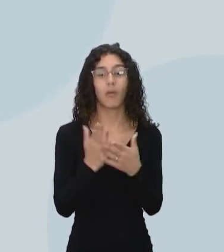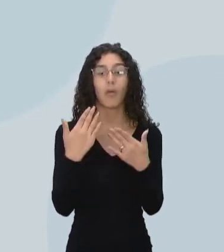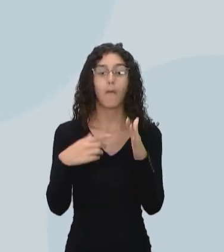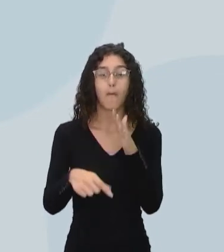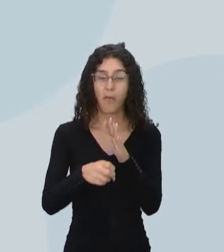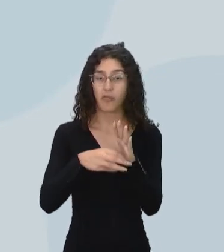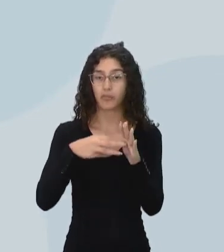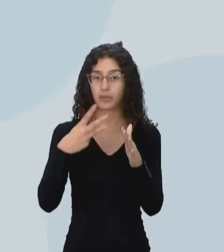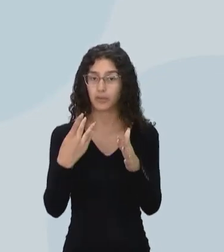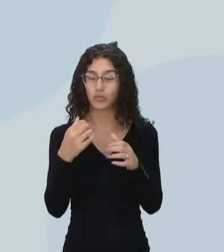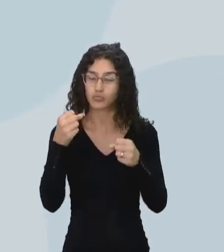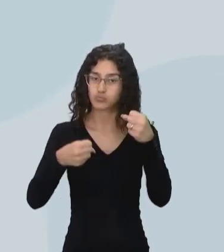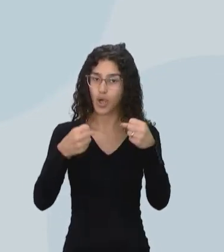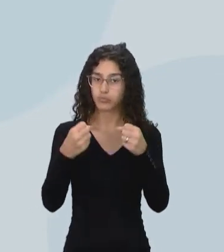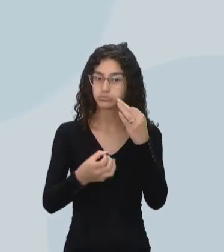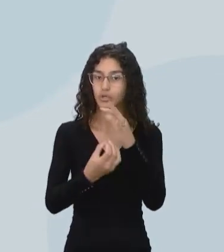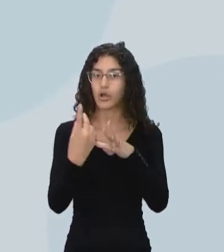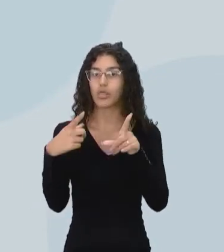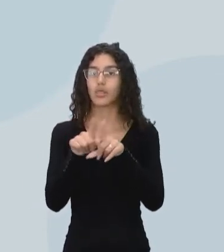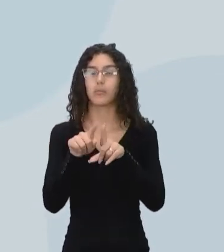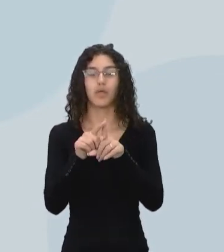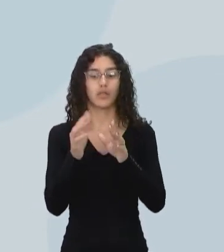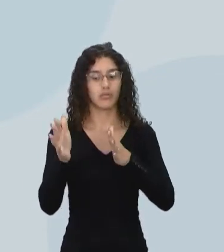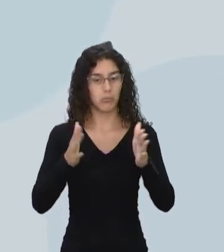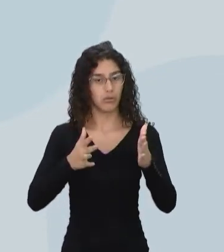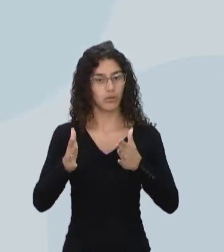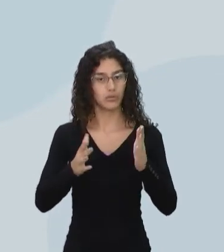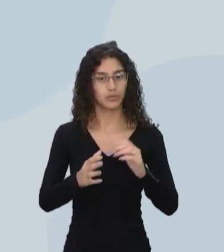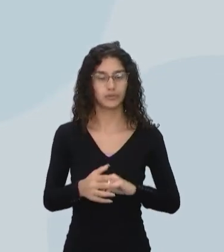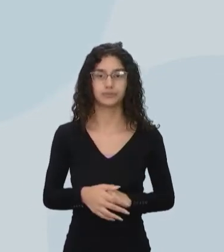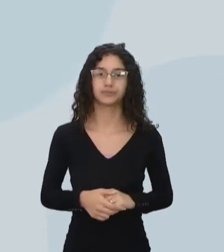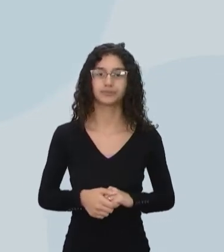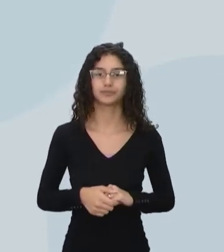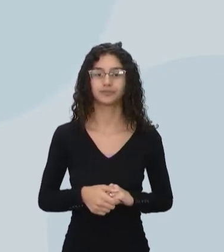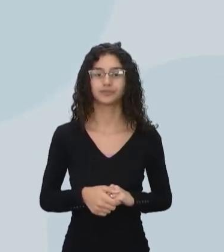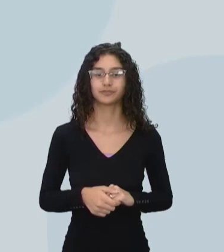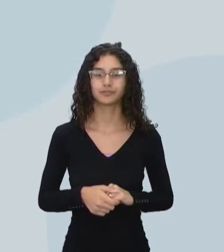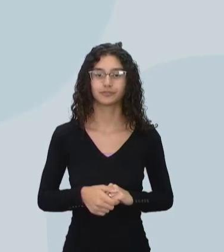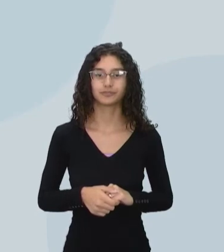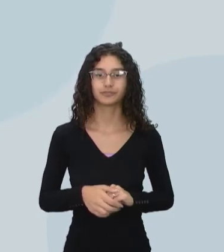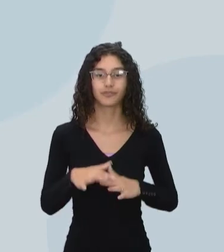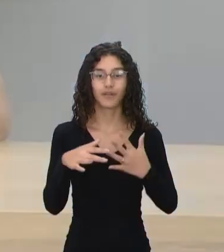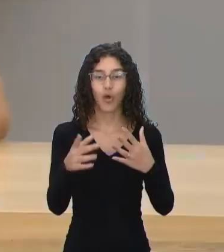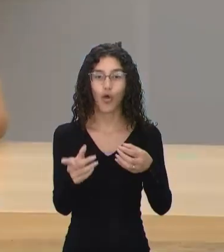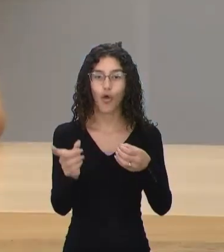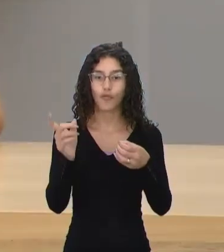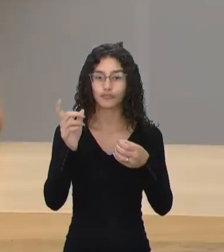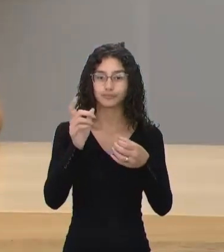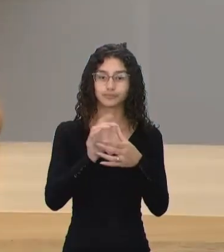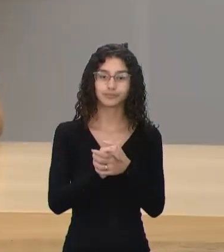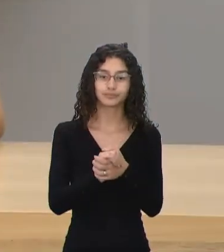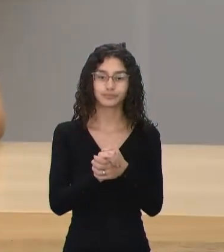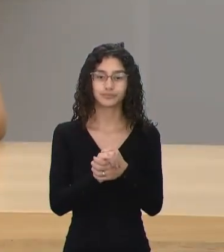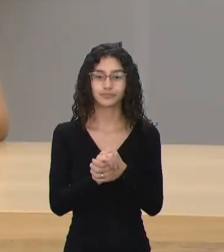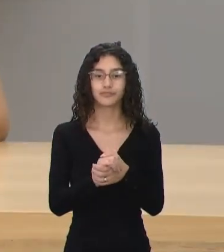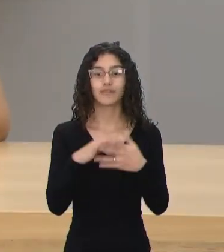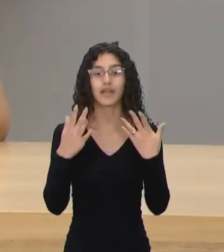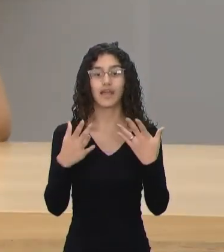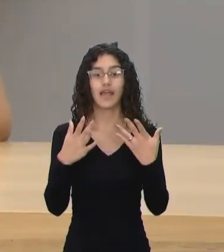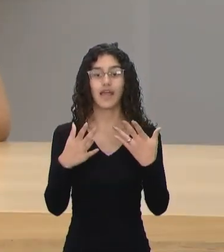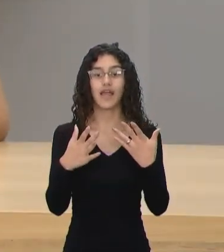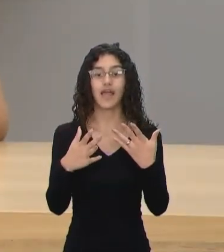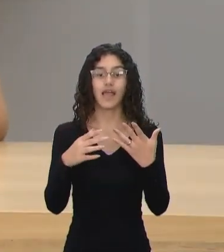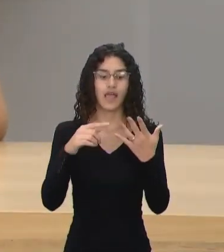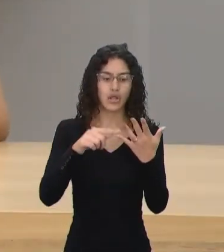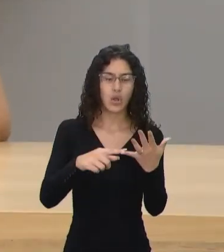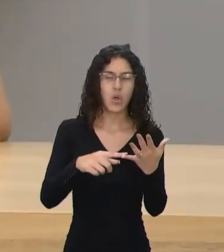primeiros automóveis surgem também aí nesse período. Bem, voltando para mim aqui rapidamente, além do